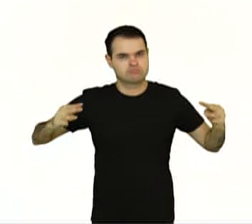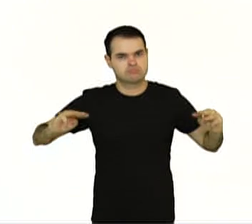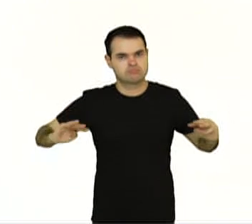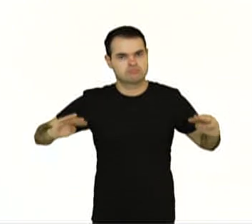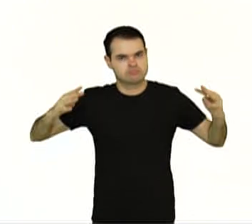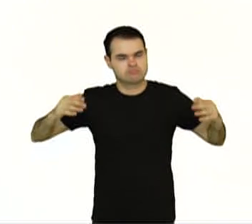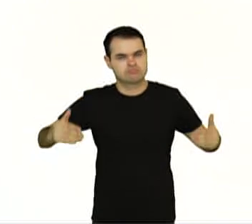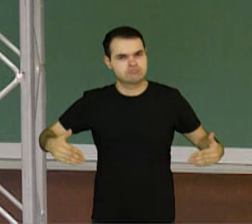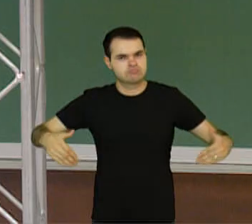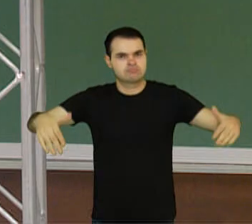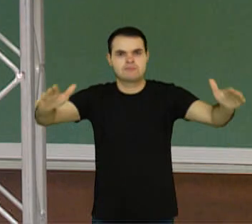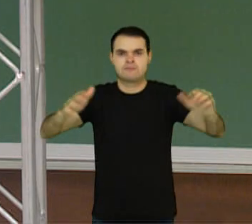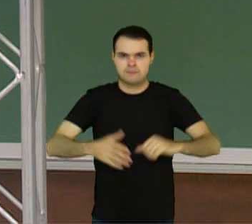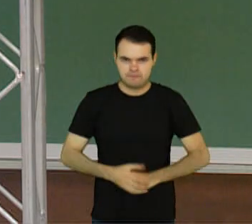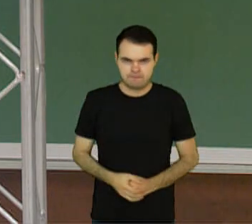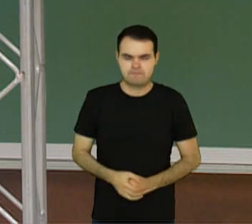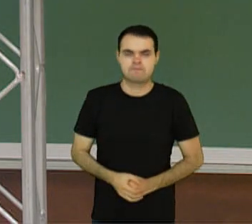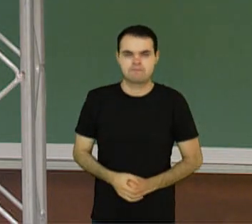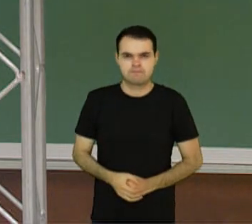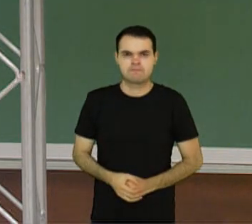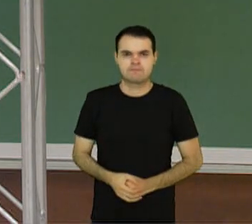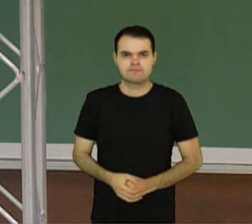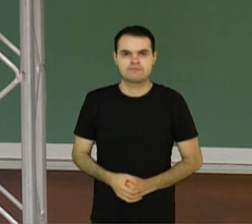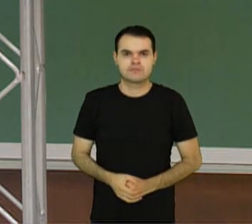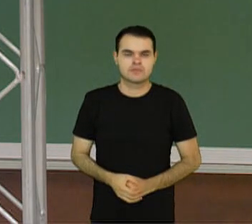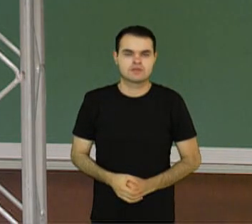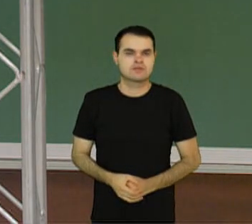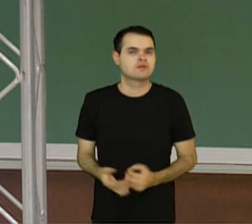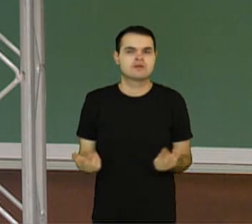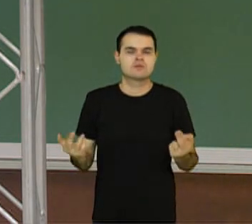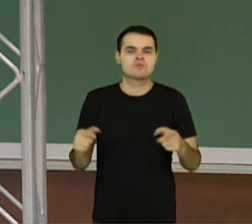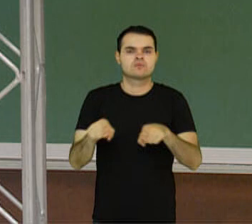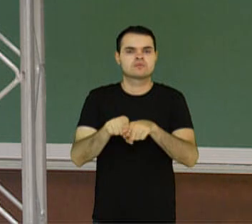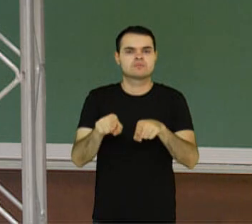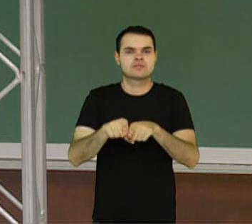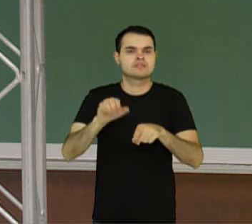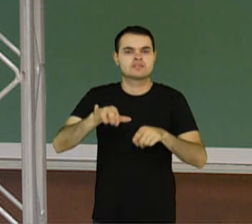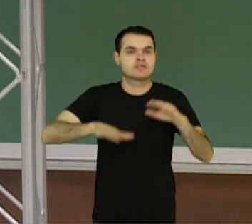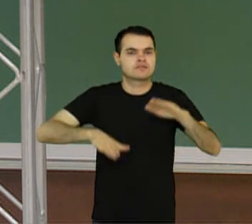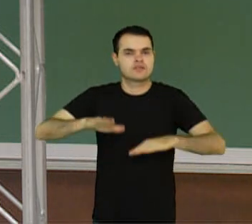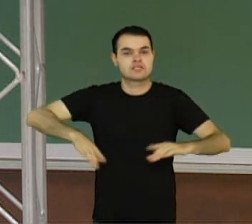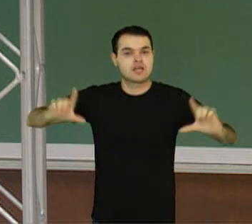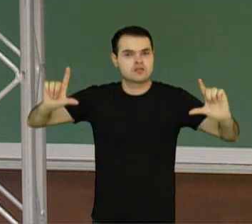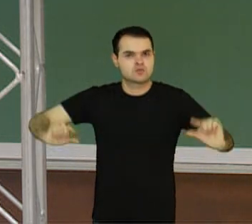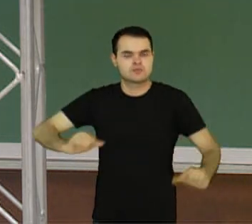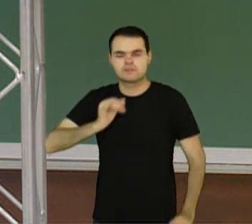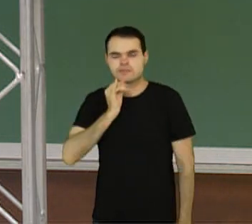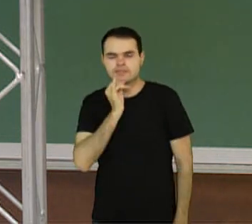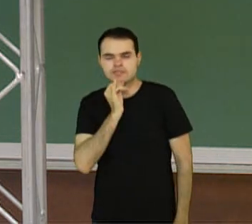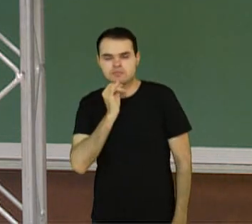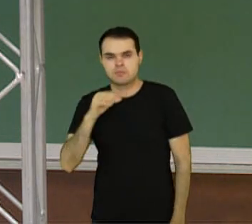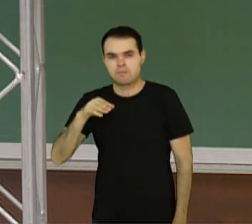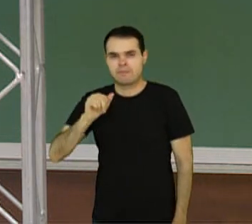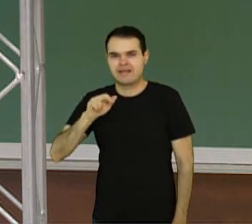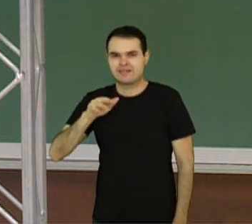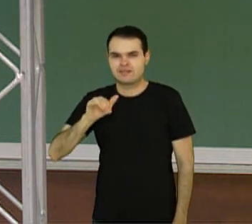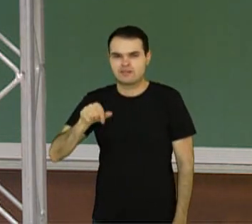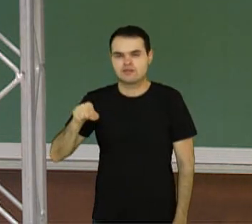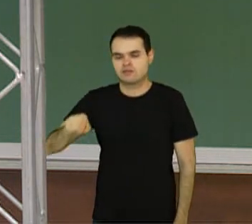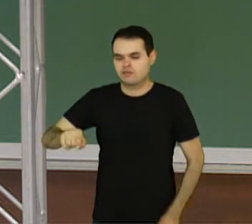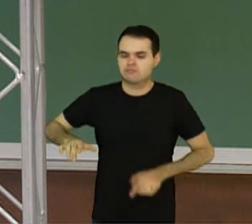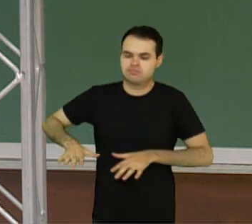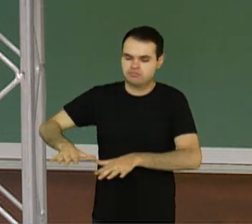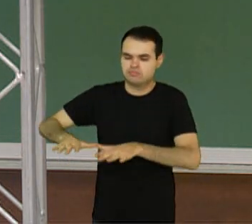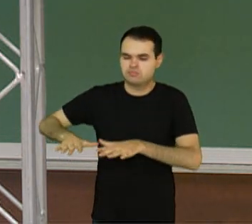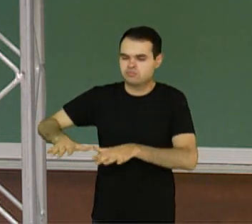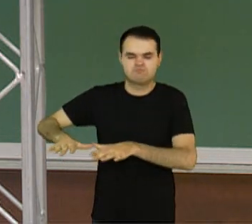também vai triplicar. A mesma coisa se elas reduzirem. Por exemplo, se a Maria diminuir a produção